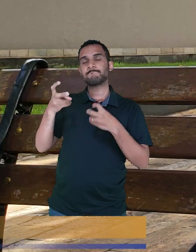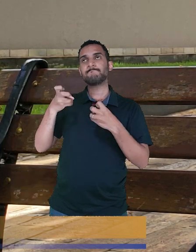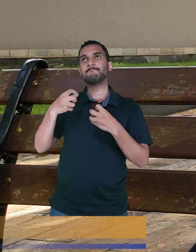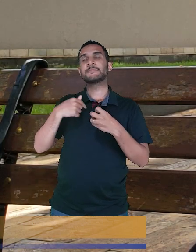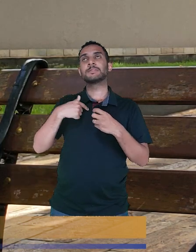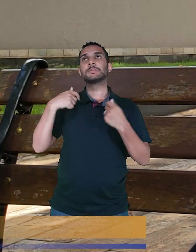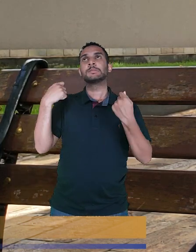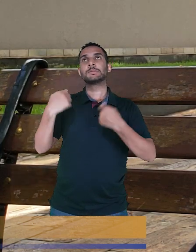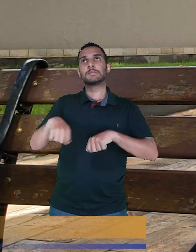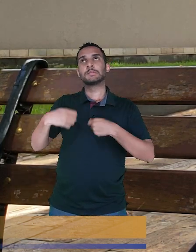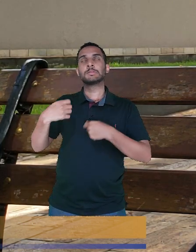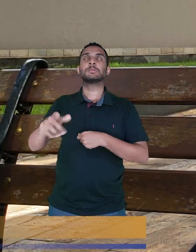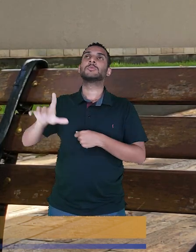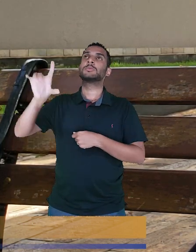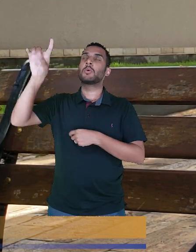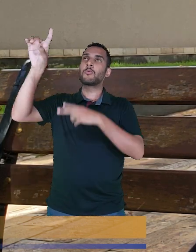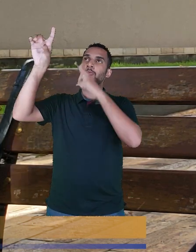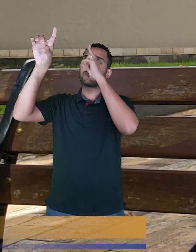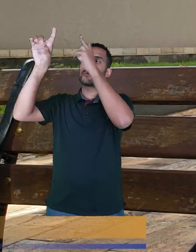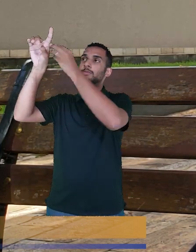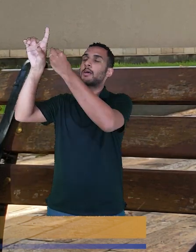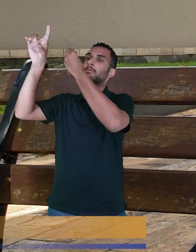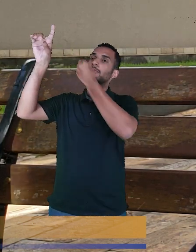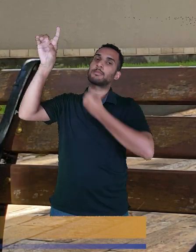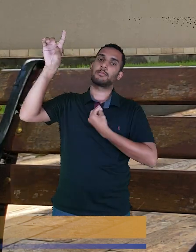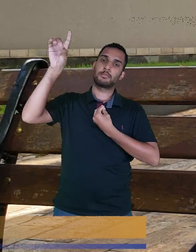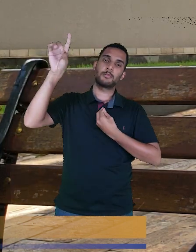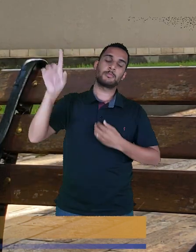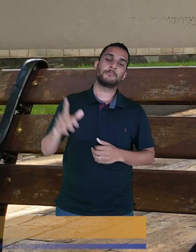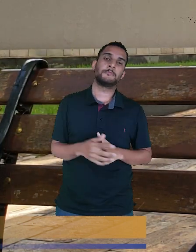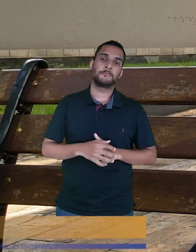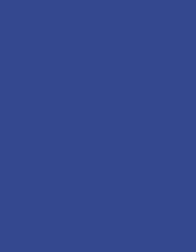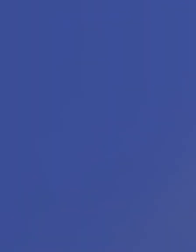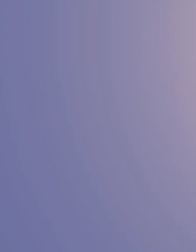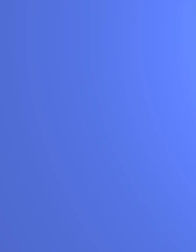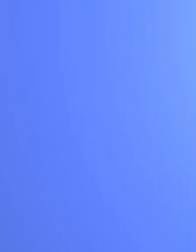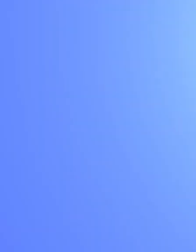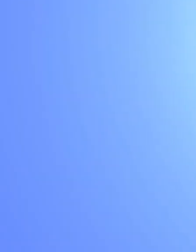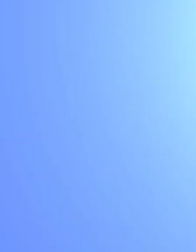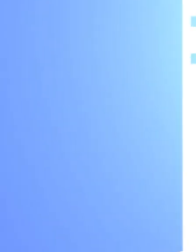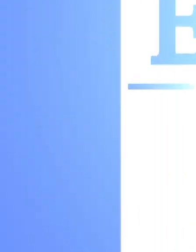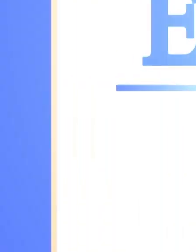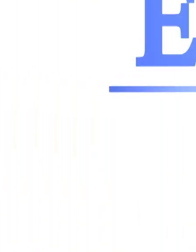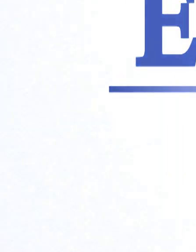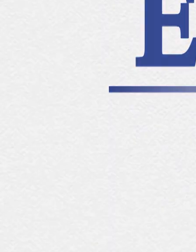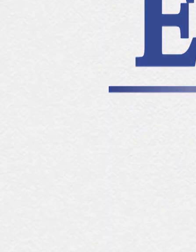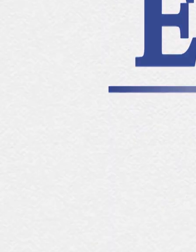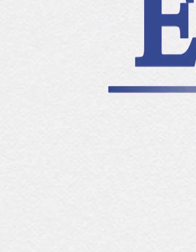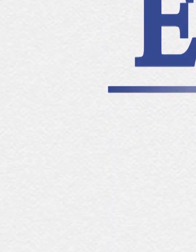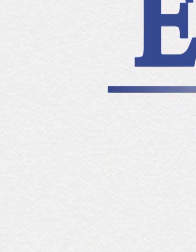concebe a necessidade de Deus, de ter a força de Deus.